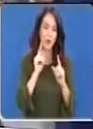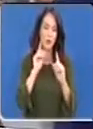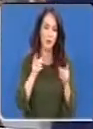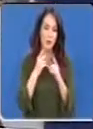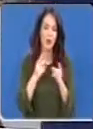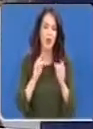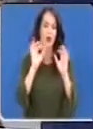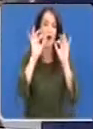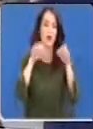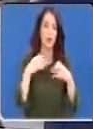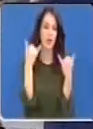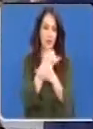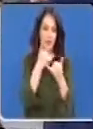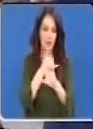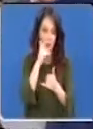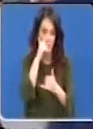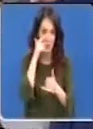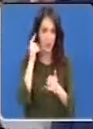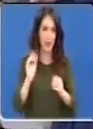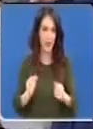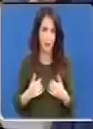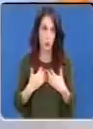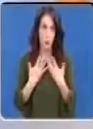Sabes que eu... Oh, Vanessa, isto não melhorou nada.